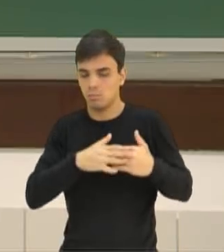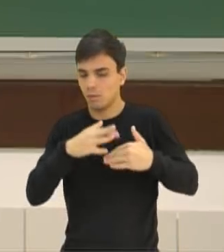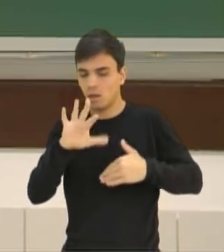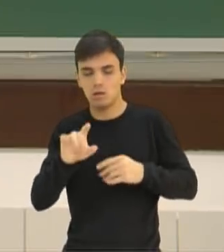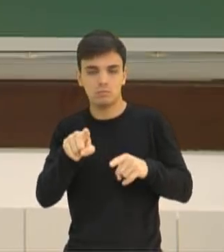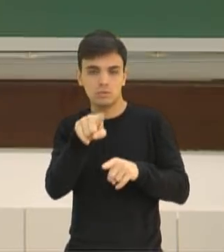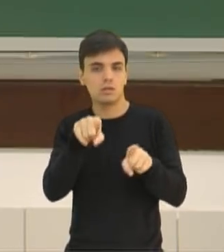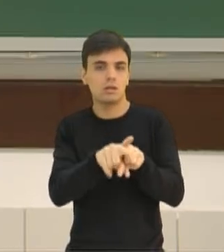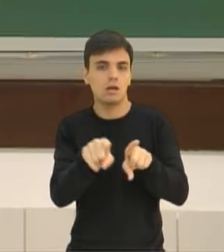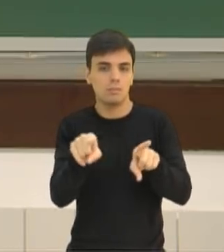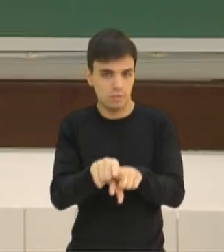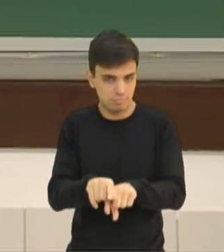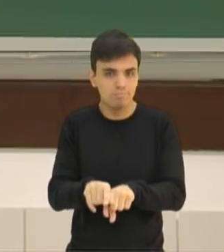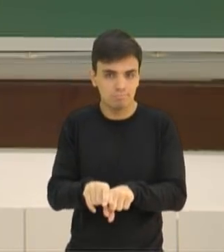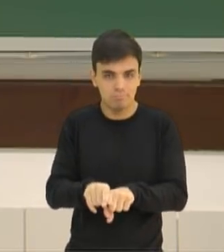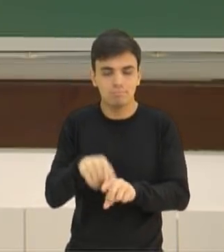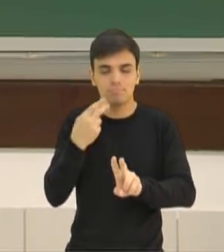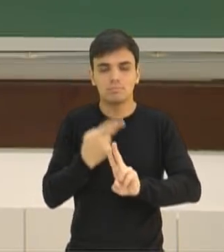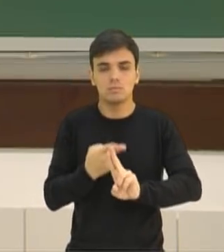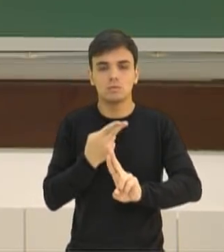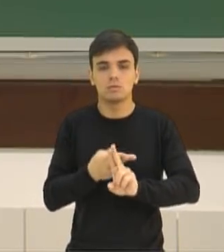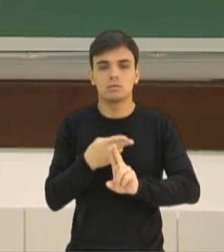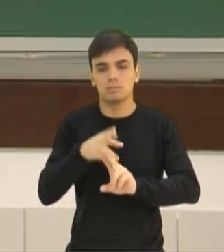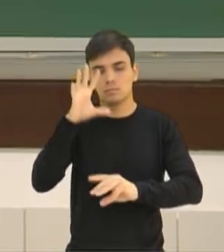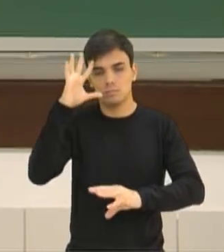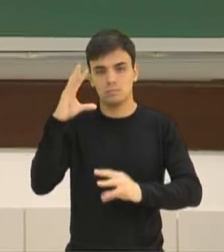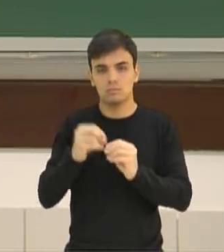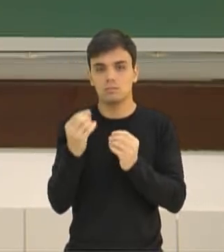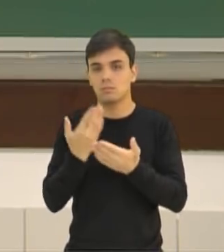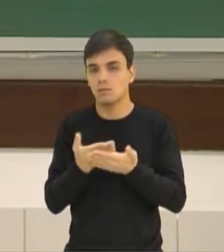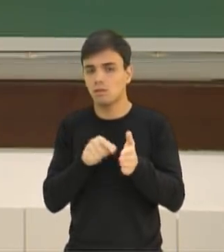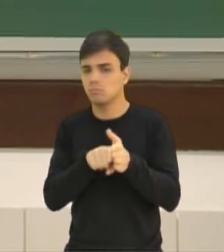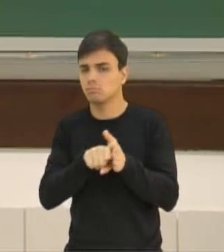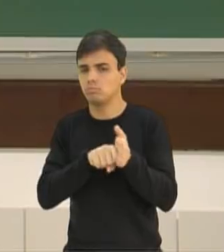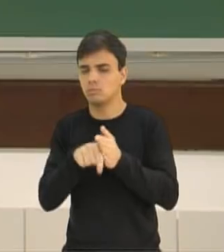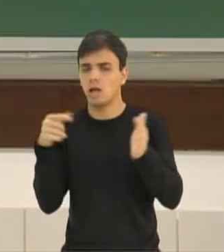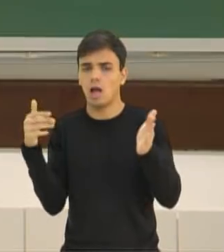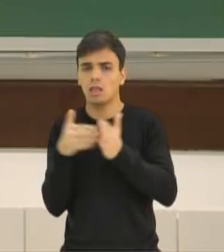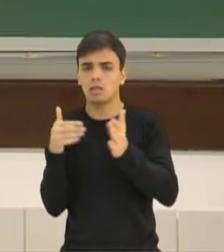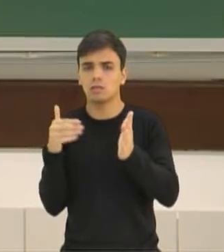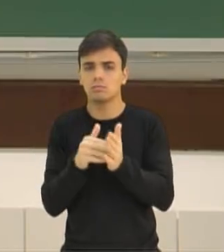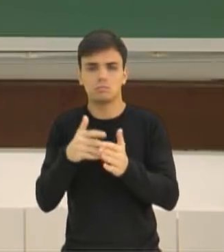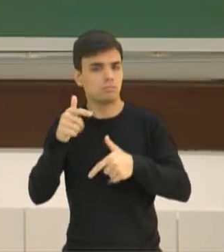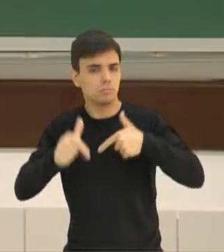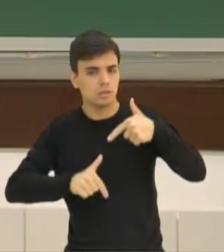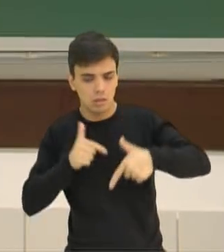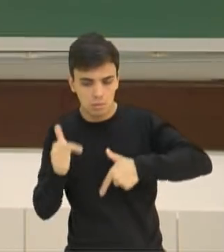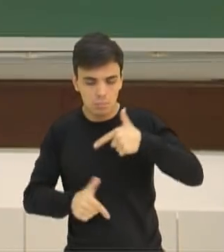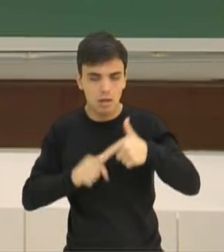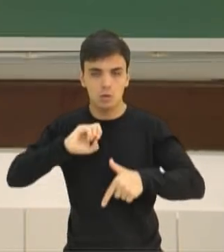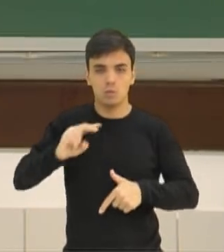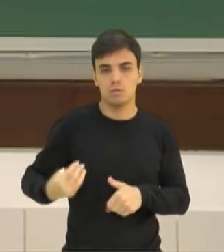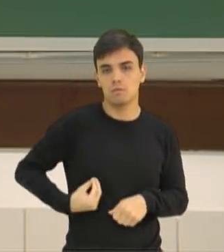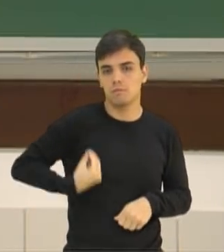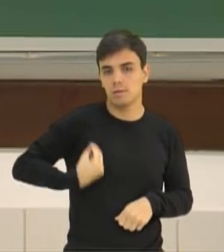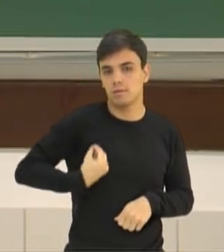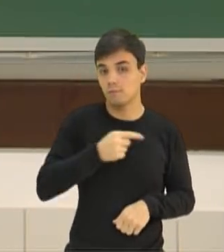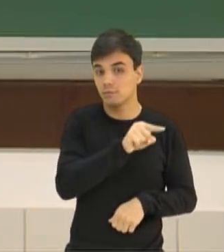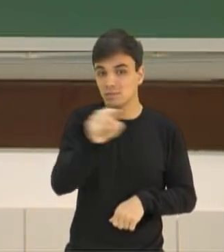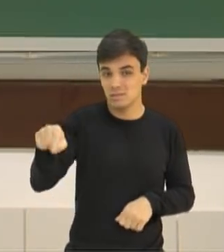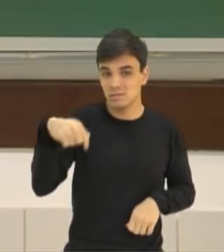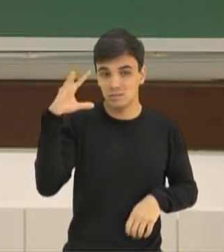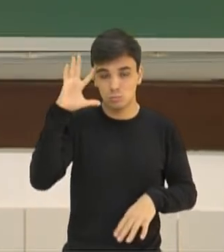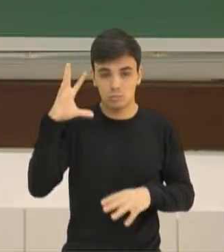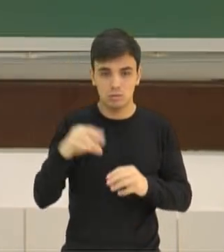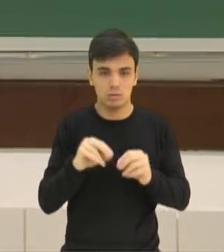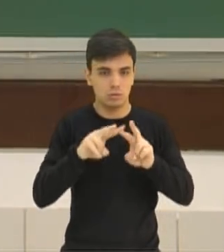vocês vão usar, entender, estudar, e até mesmo nas profissões, na vida de vocês, é interessante